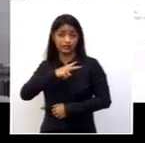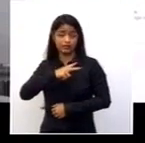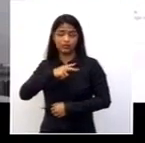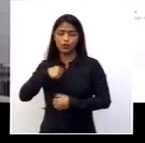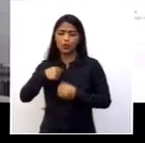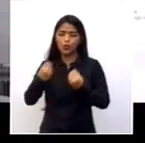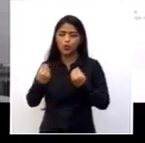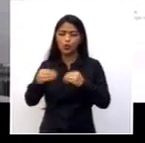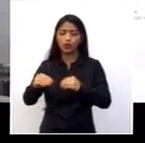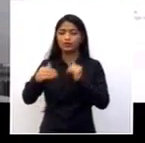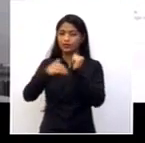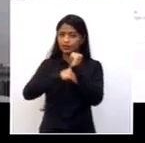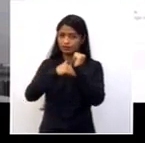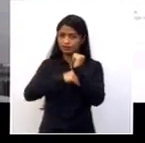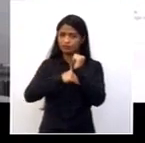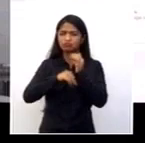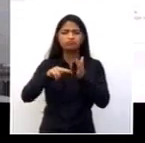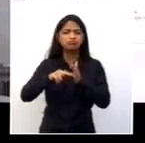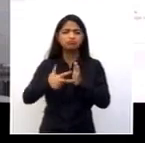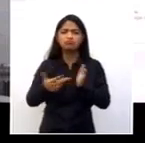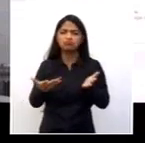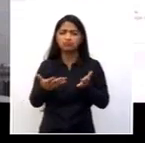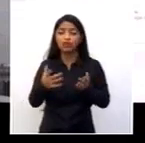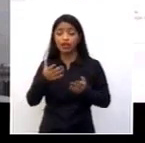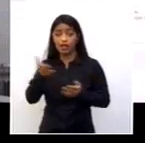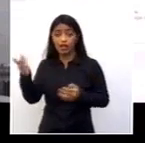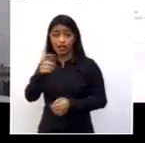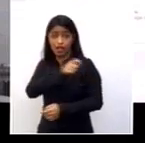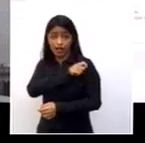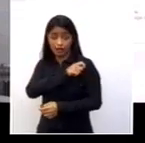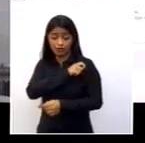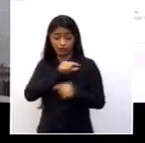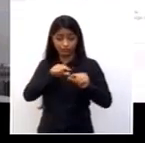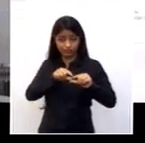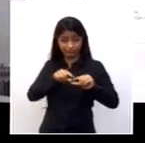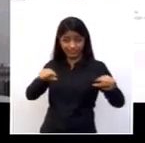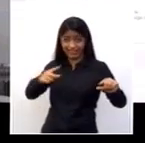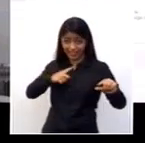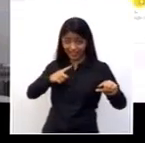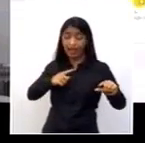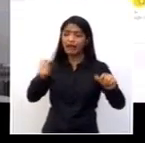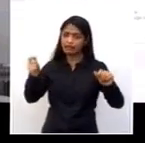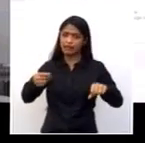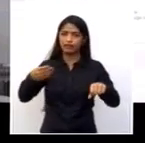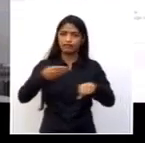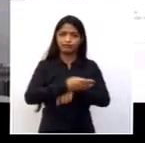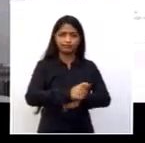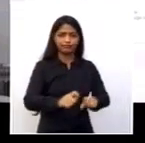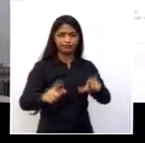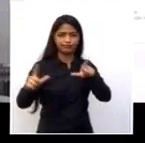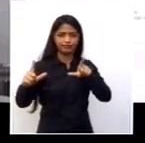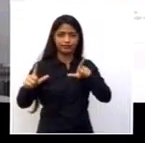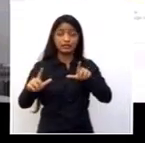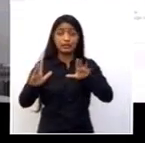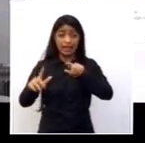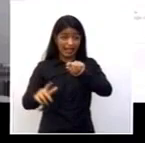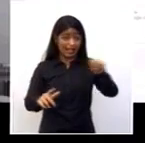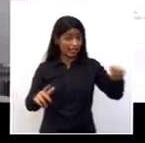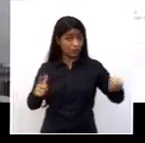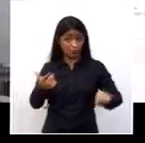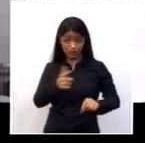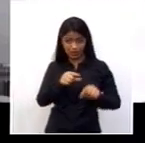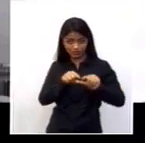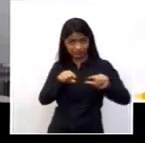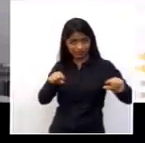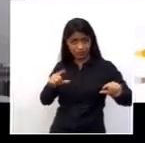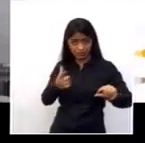isso? Todos os alunos que tiverem o endereço do Padlet, eles podem entrar, mas quem não tiver não